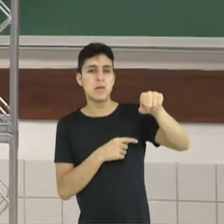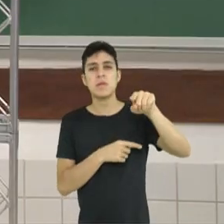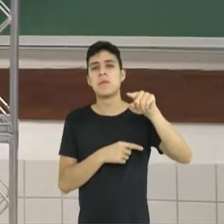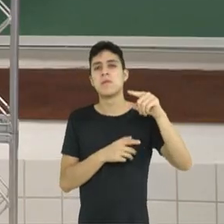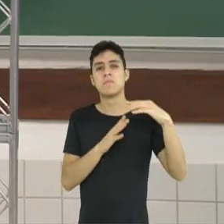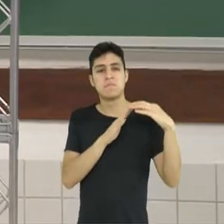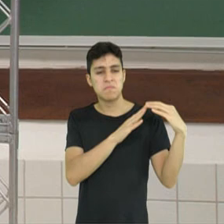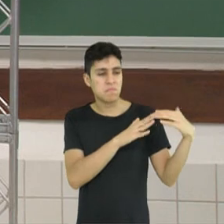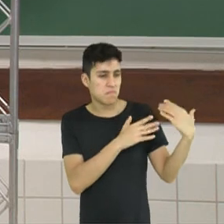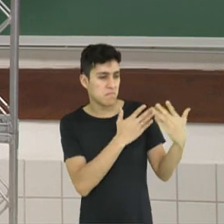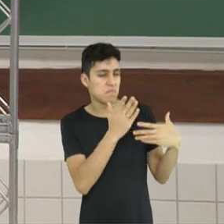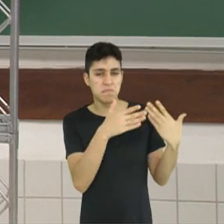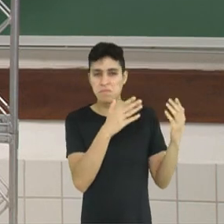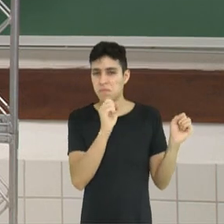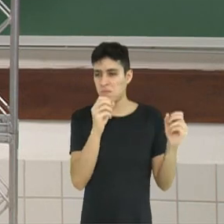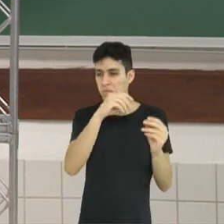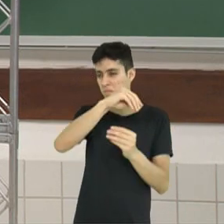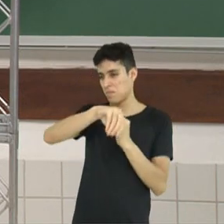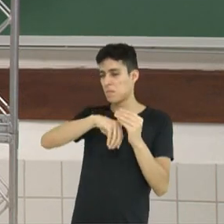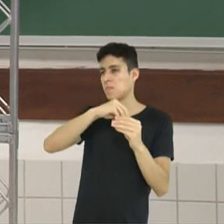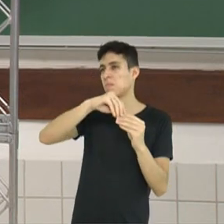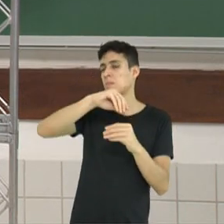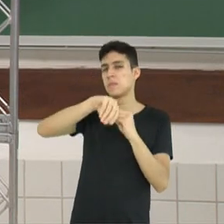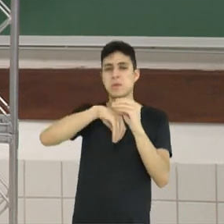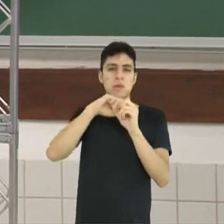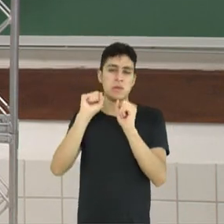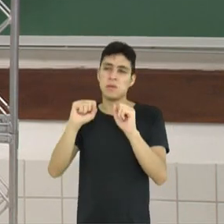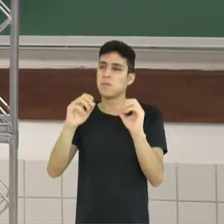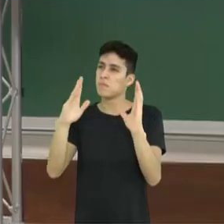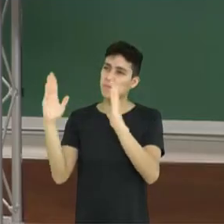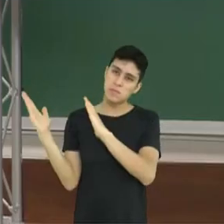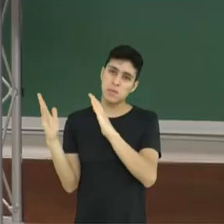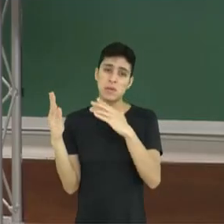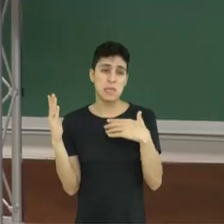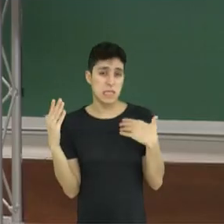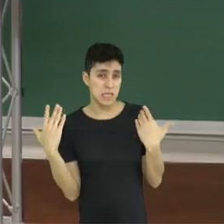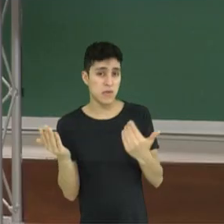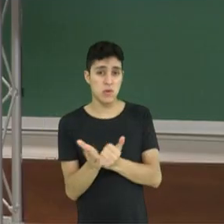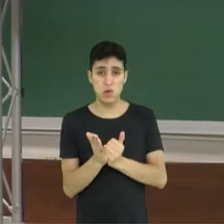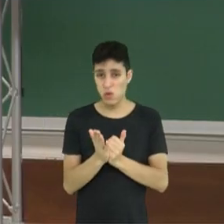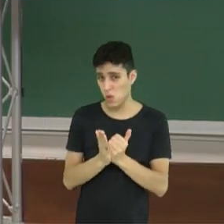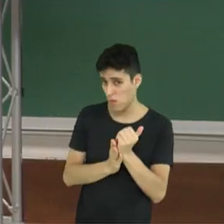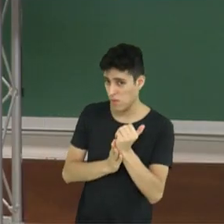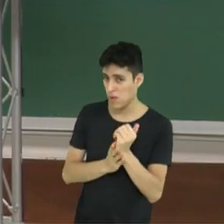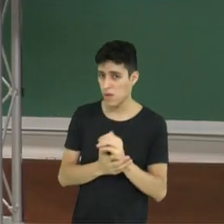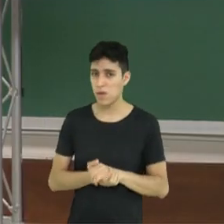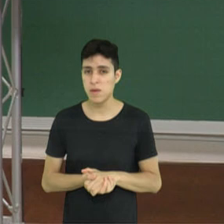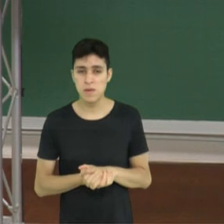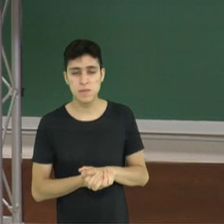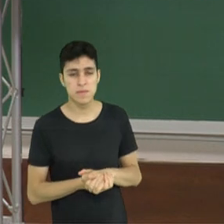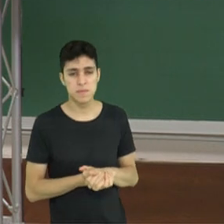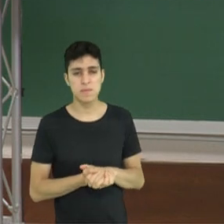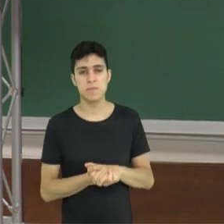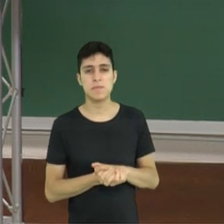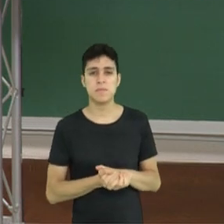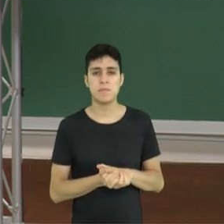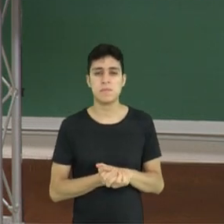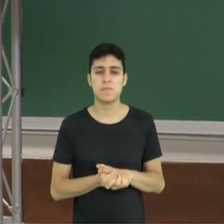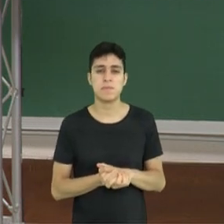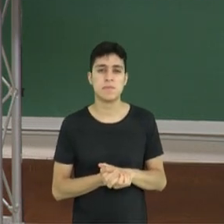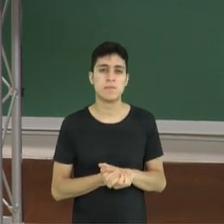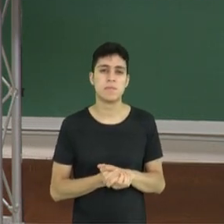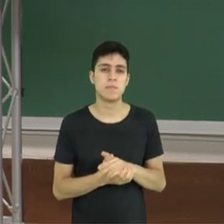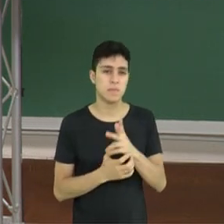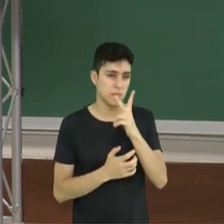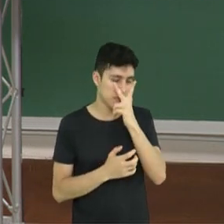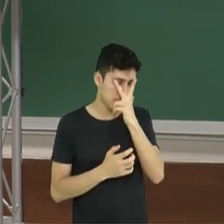do do vizinho do lado né e fazer aquela lambança toda a partir do momento que você é você você